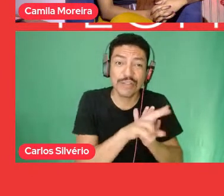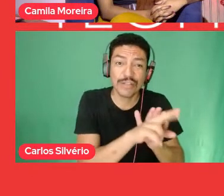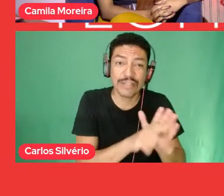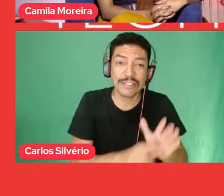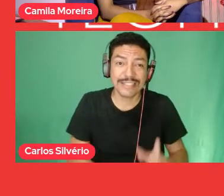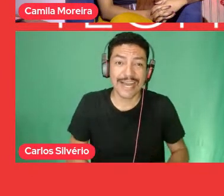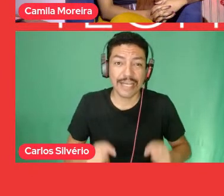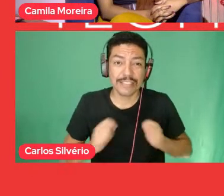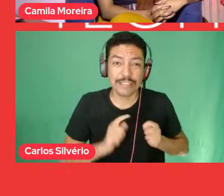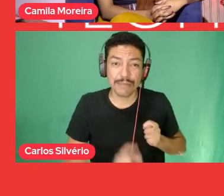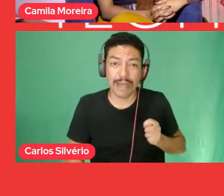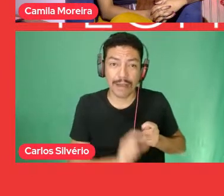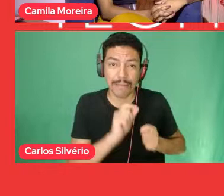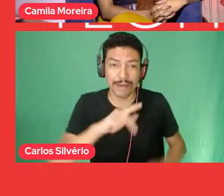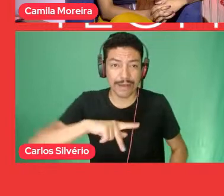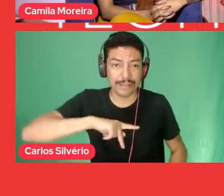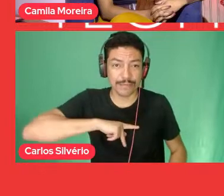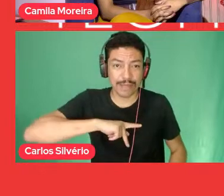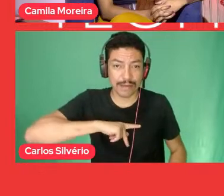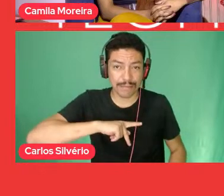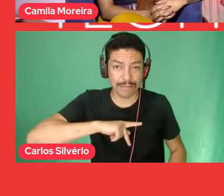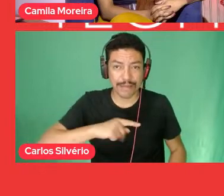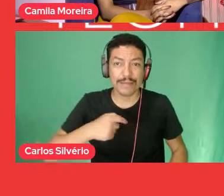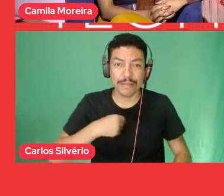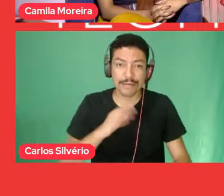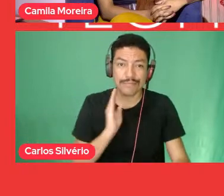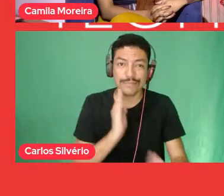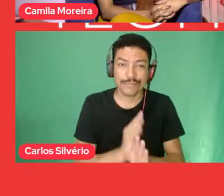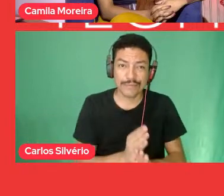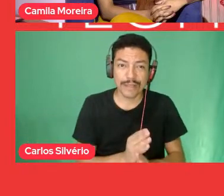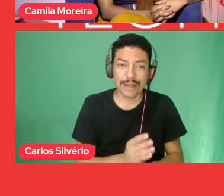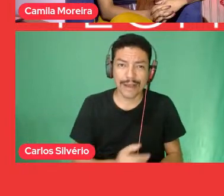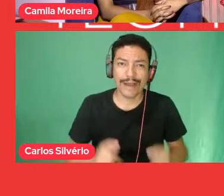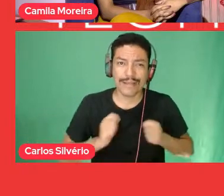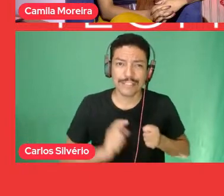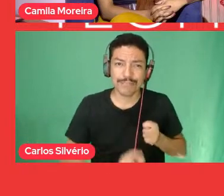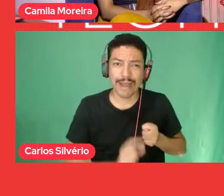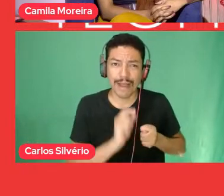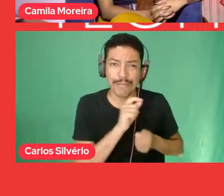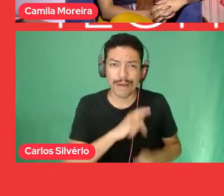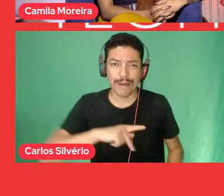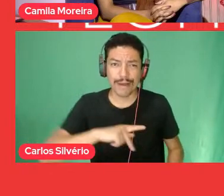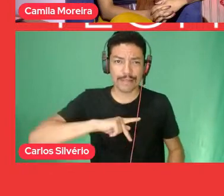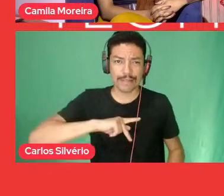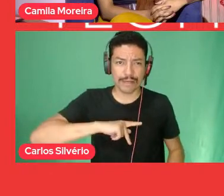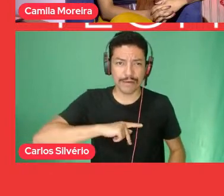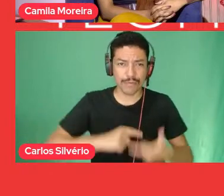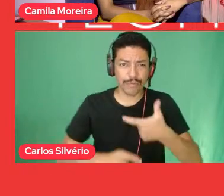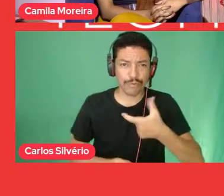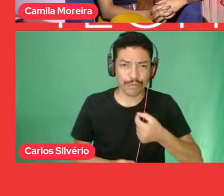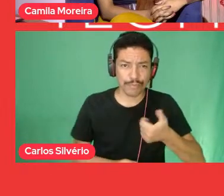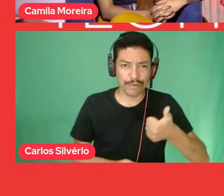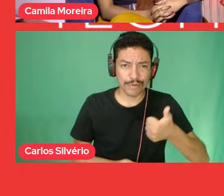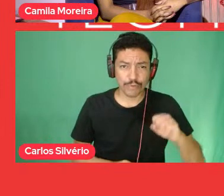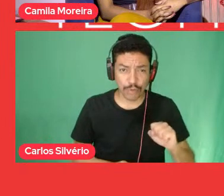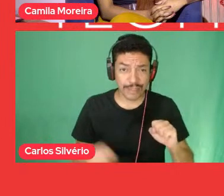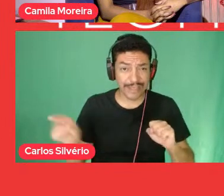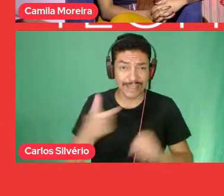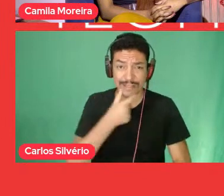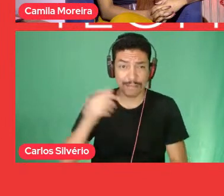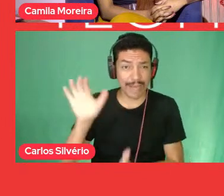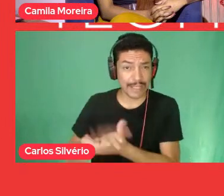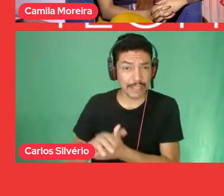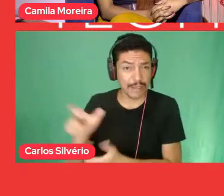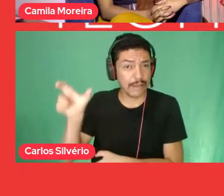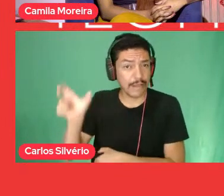E eu fui diagnosticada com câncer de mama em 2018. E esse aliado, esse meu marido, né, essa pessoa super